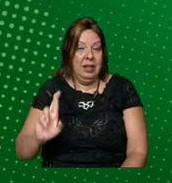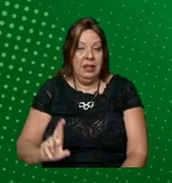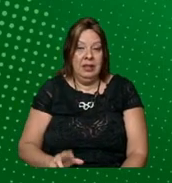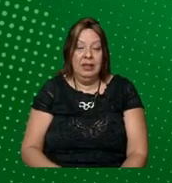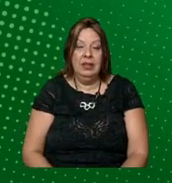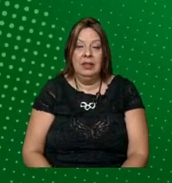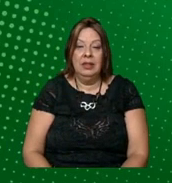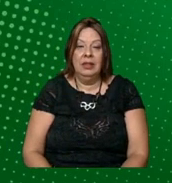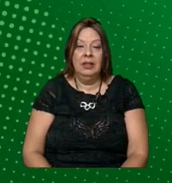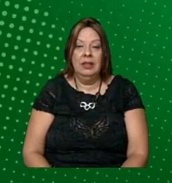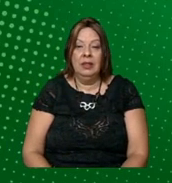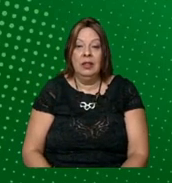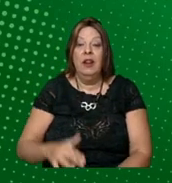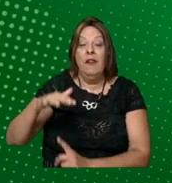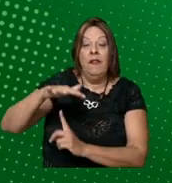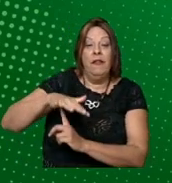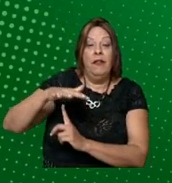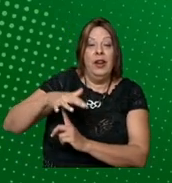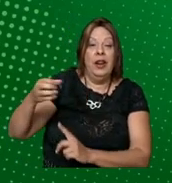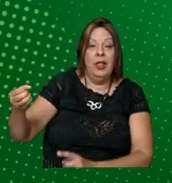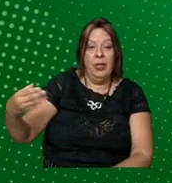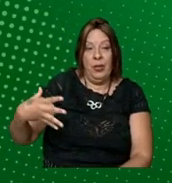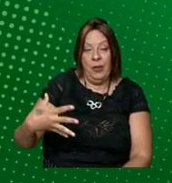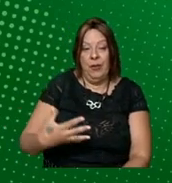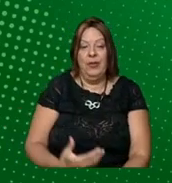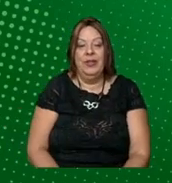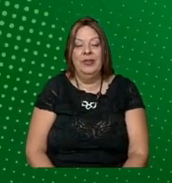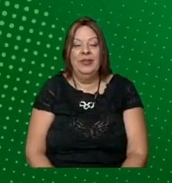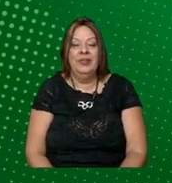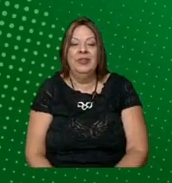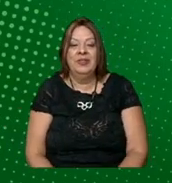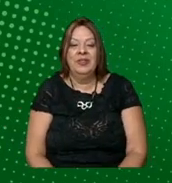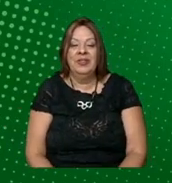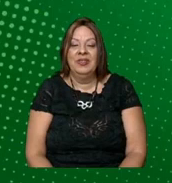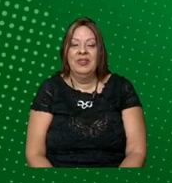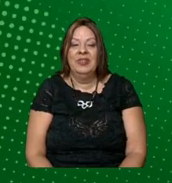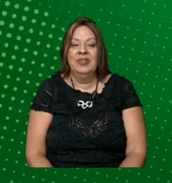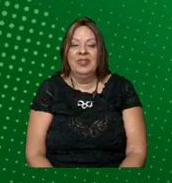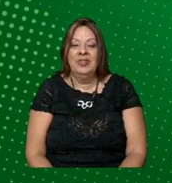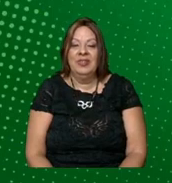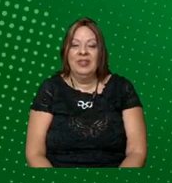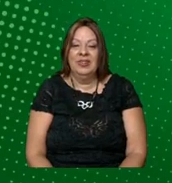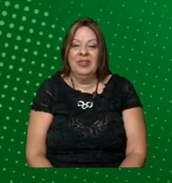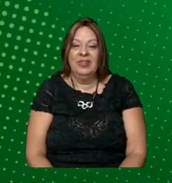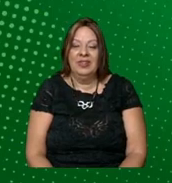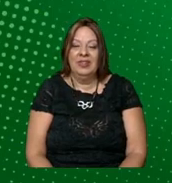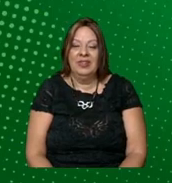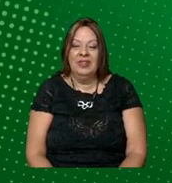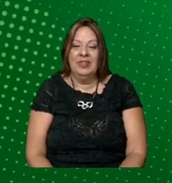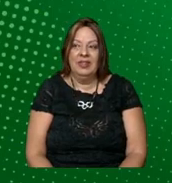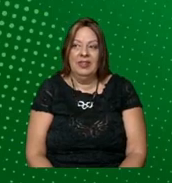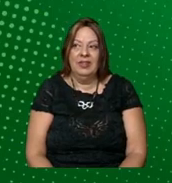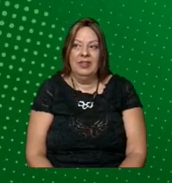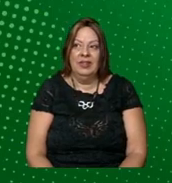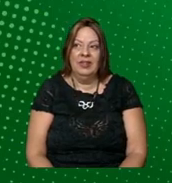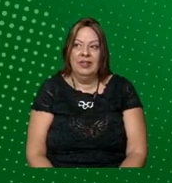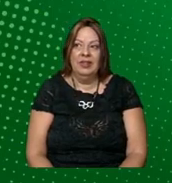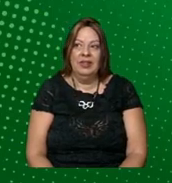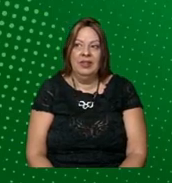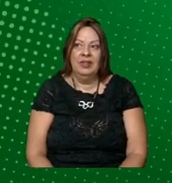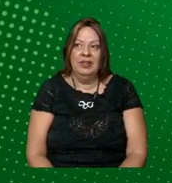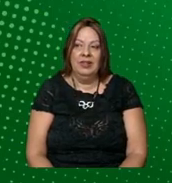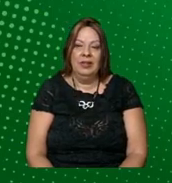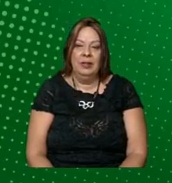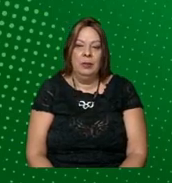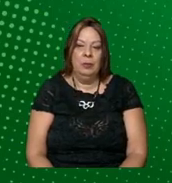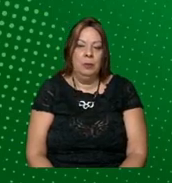De Feira Nova. Feira Nova, isso mesmo, Feira Nova. Garantiu com Vado das Bicicletas, alô Vado. Levou